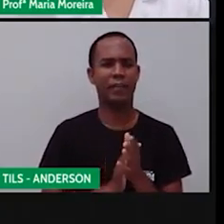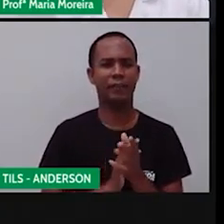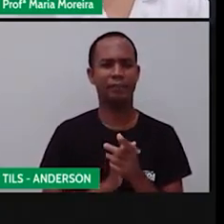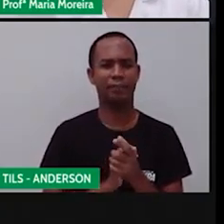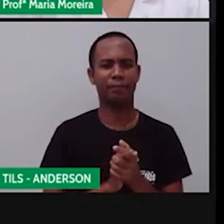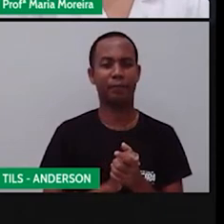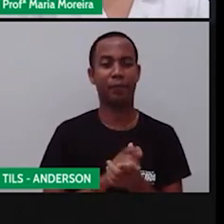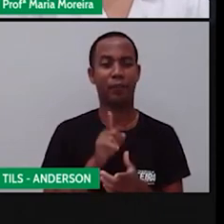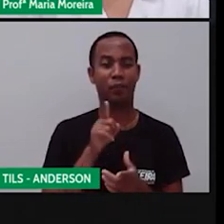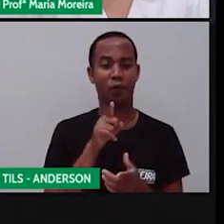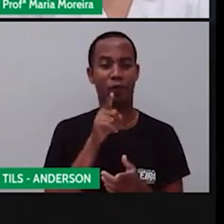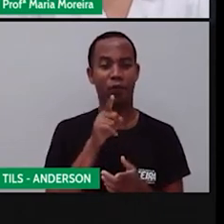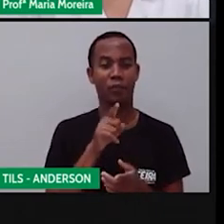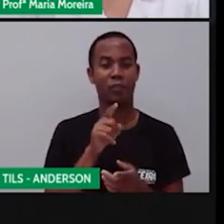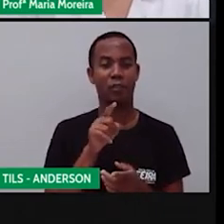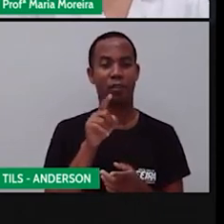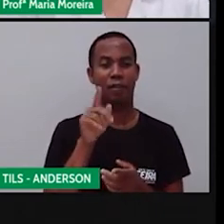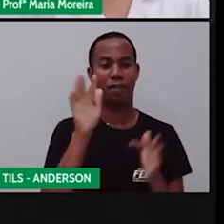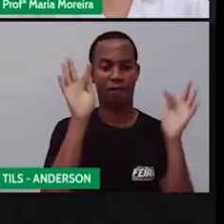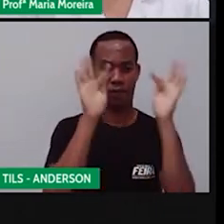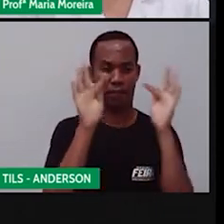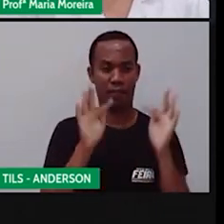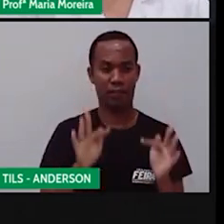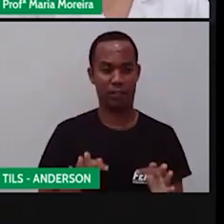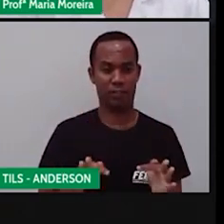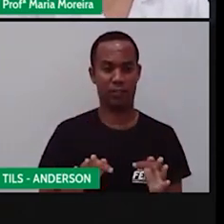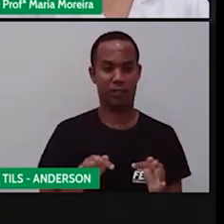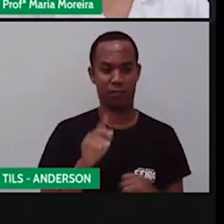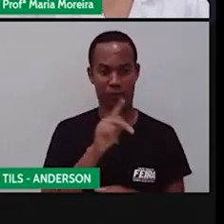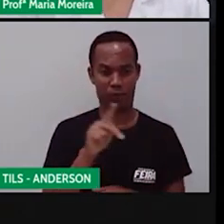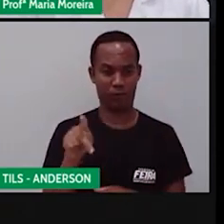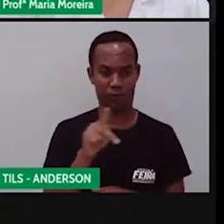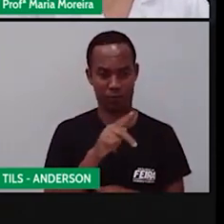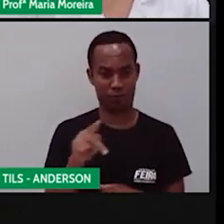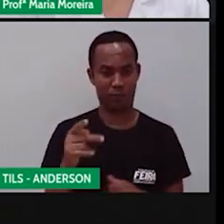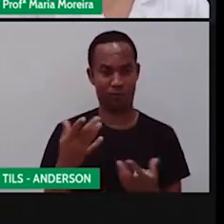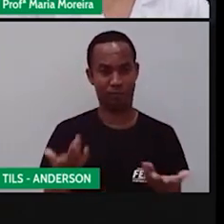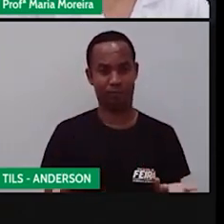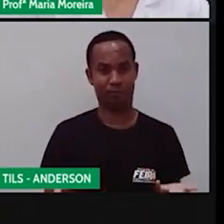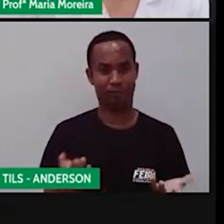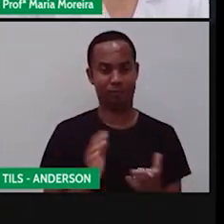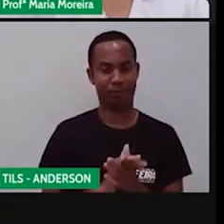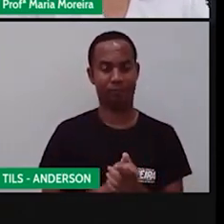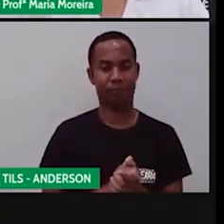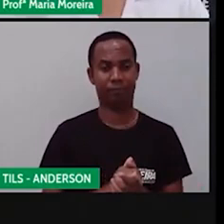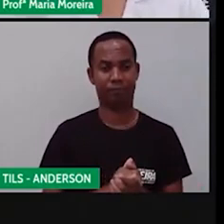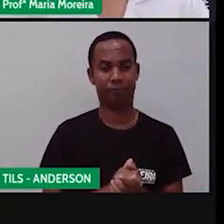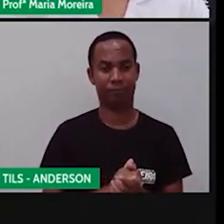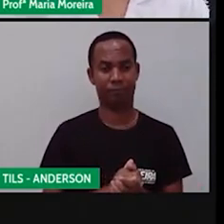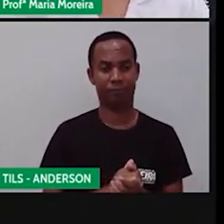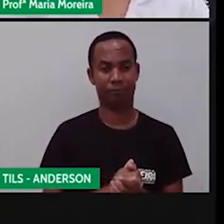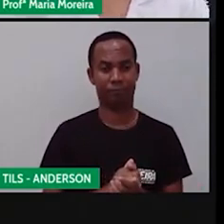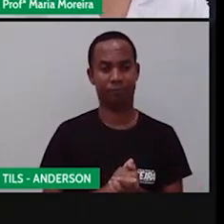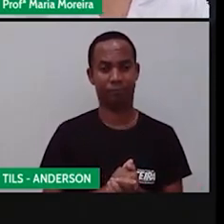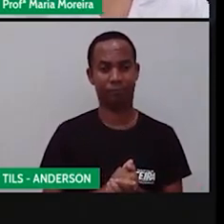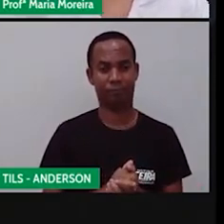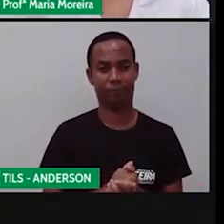feliz, Maria. Estou, mas. Eu terminei a